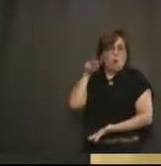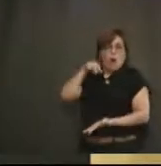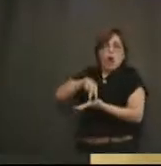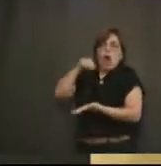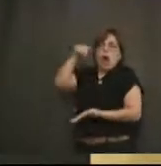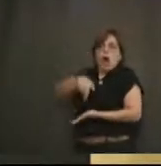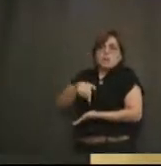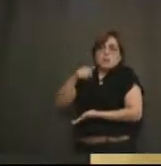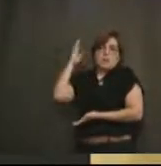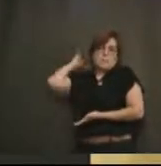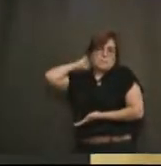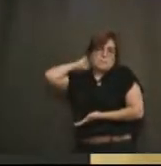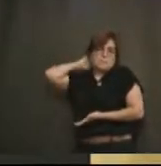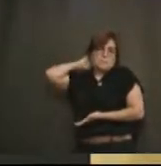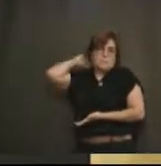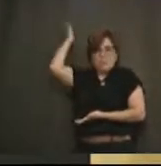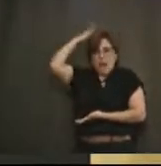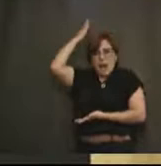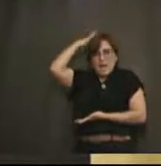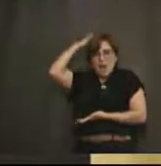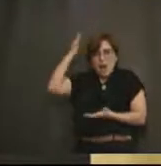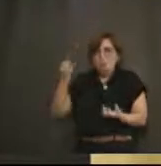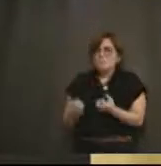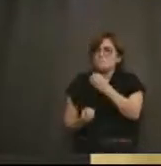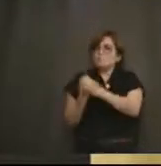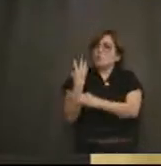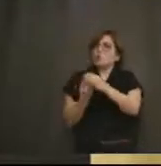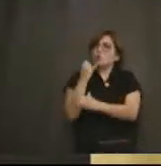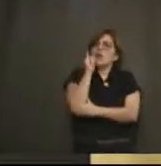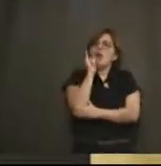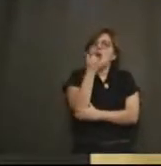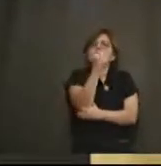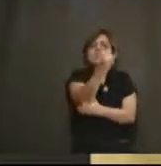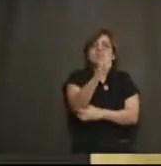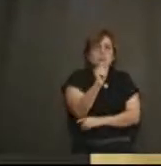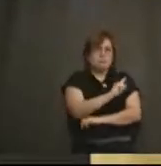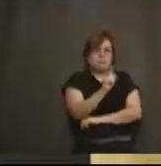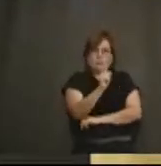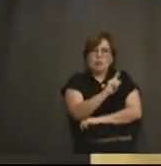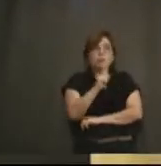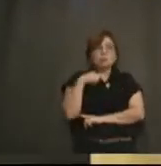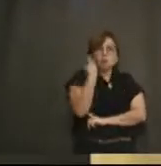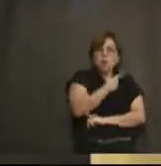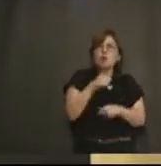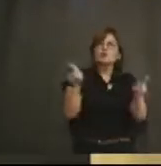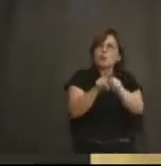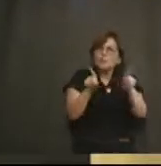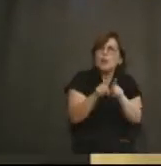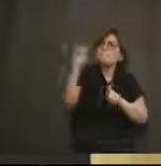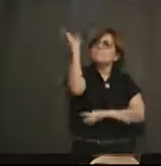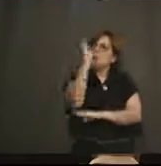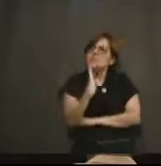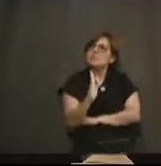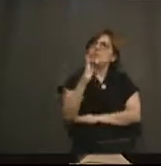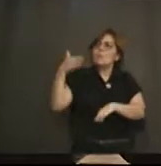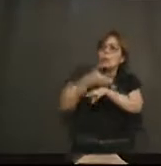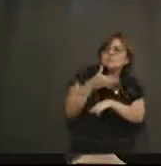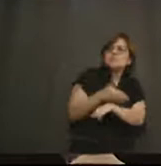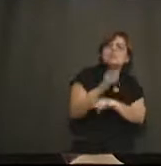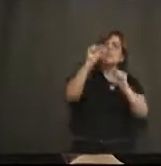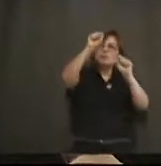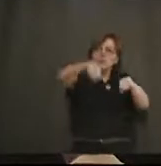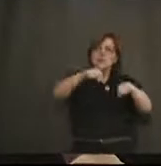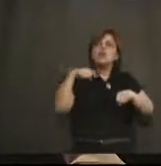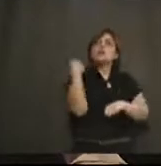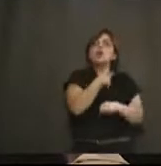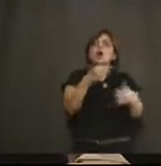divisas internacionais para o país. Nós estamos aqui para ser brasileiros e brasileiras também. Nós exigimos o respeito,